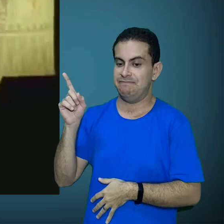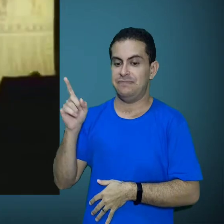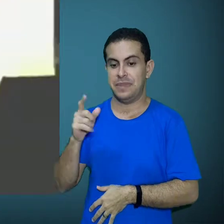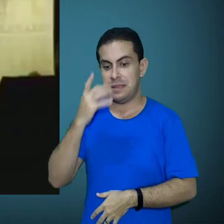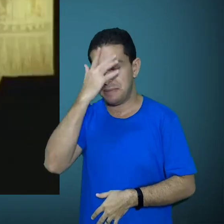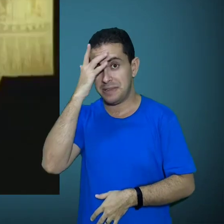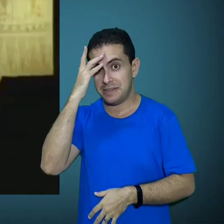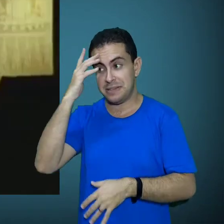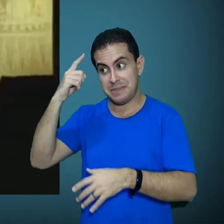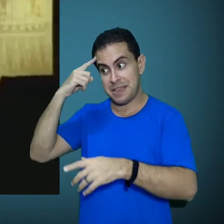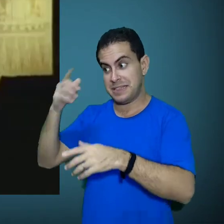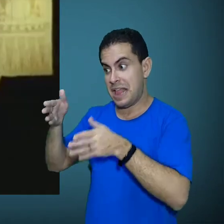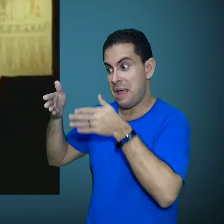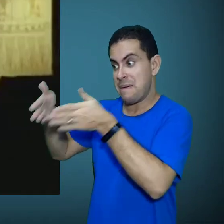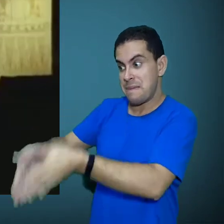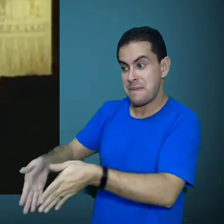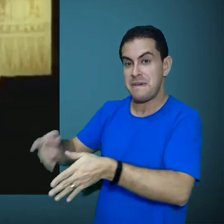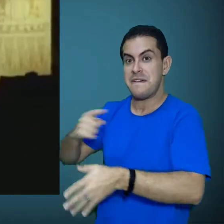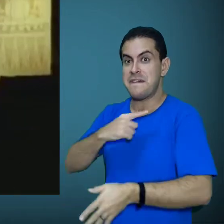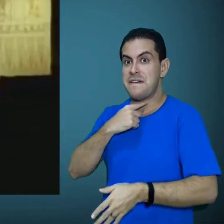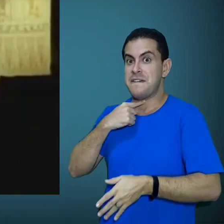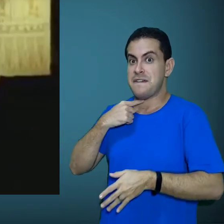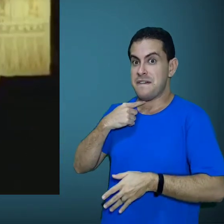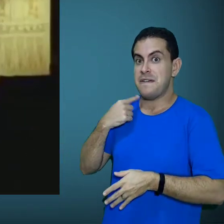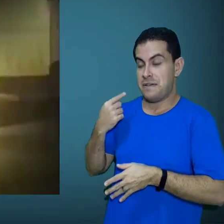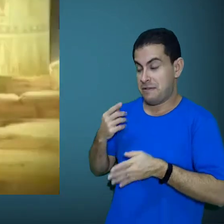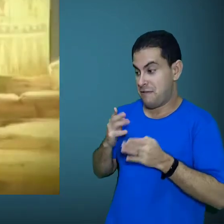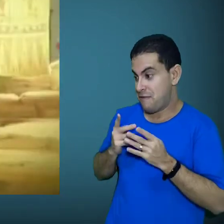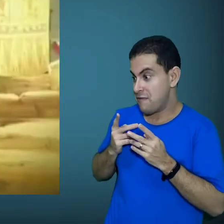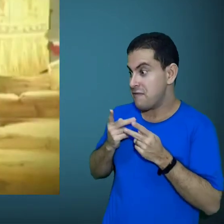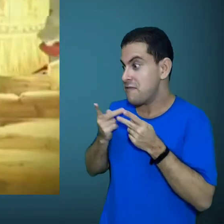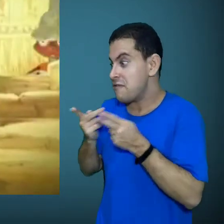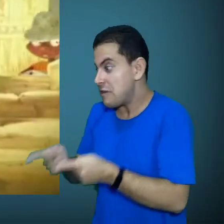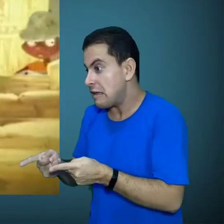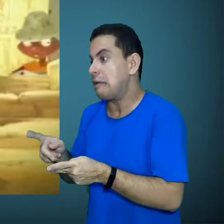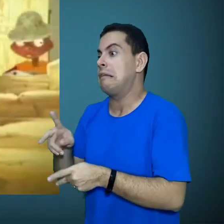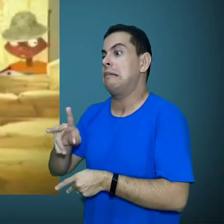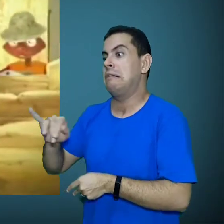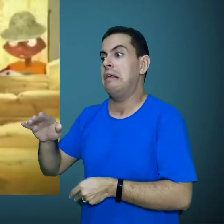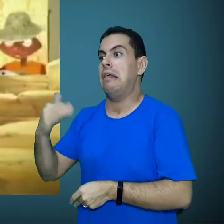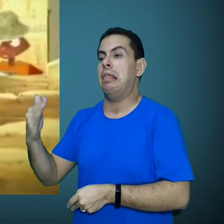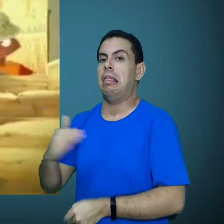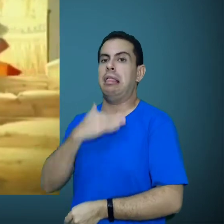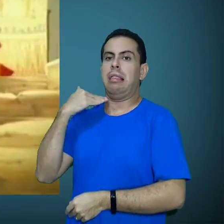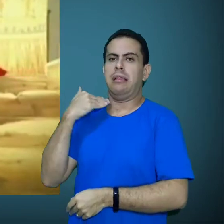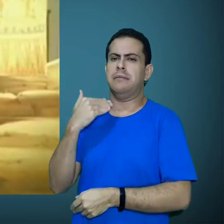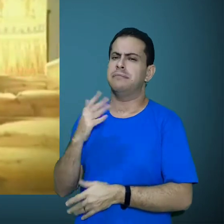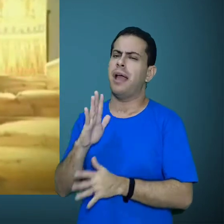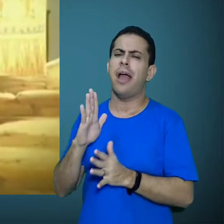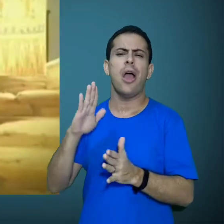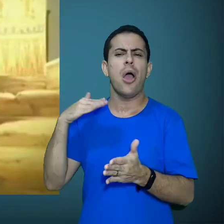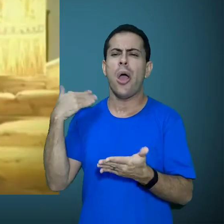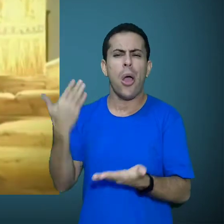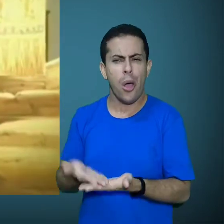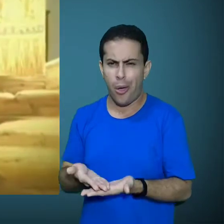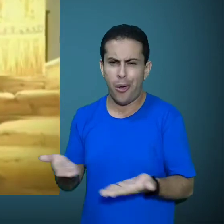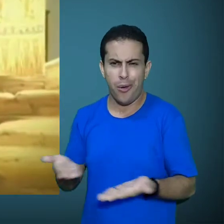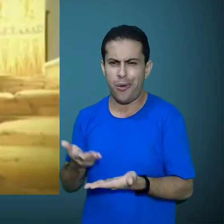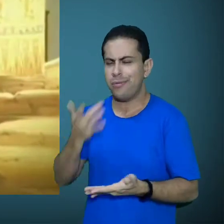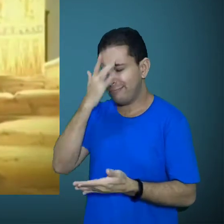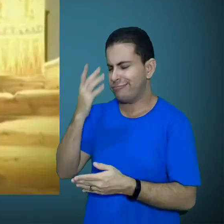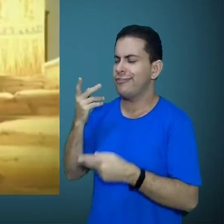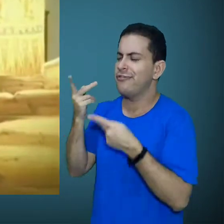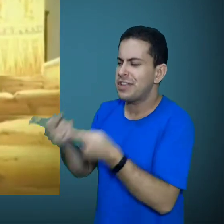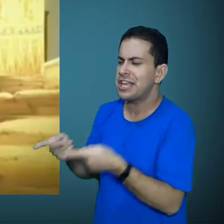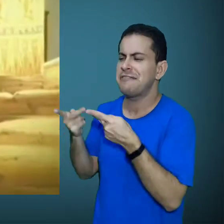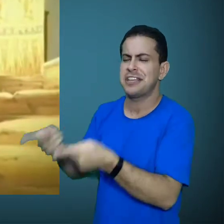E todo aquele que visitasse a tumba de Tutankhamon seria vítima dela. Hoje, no entanto, muitas pessoas visitam o túmulo